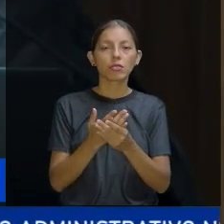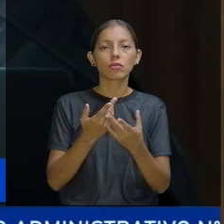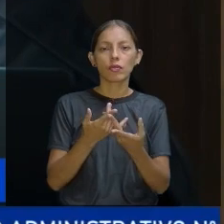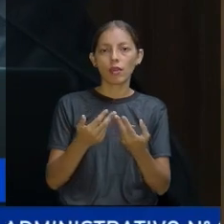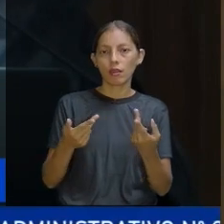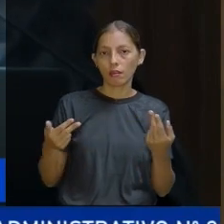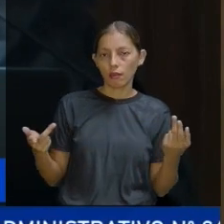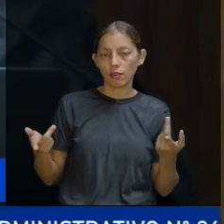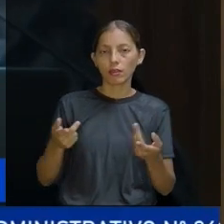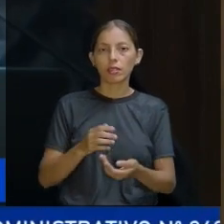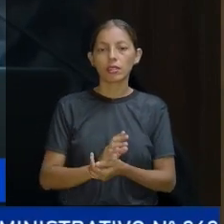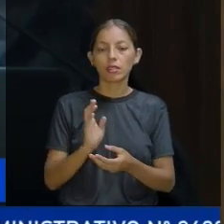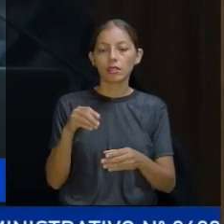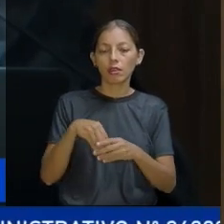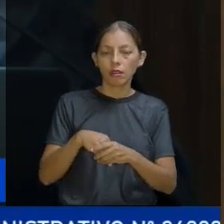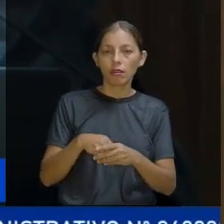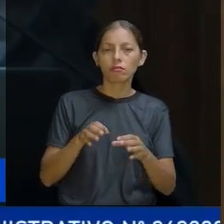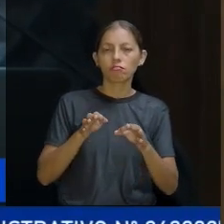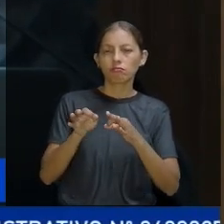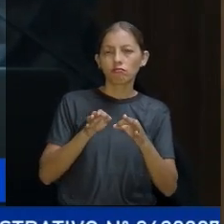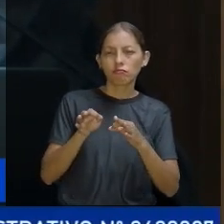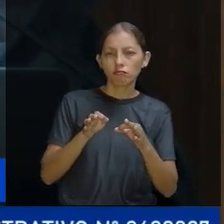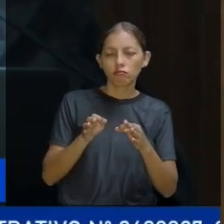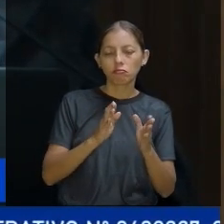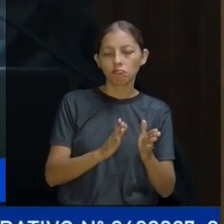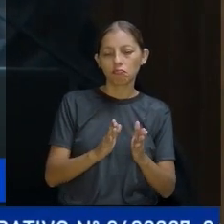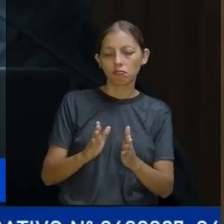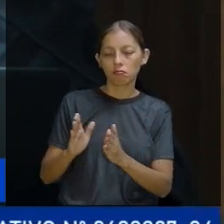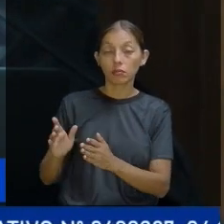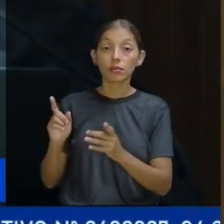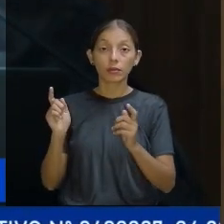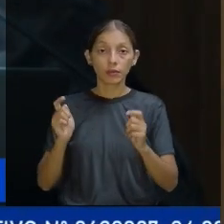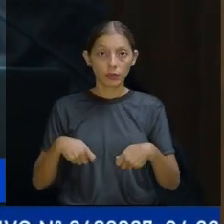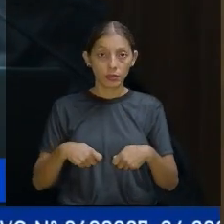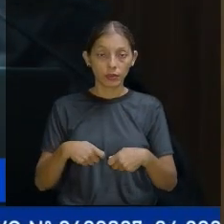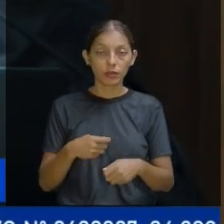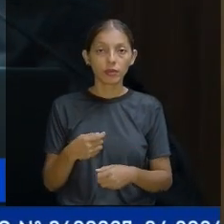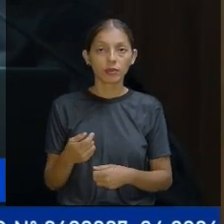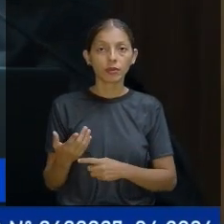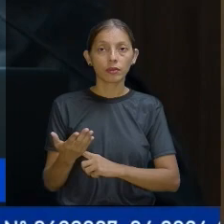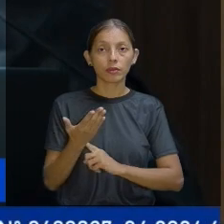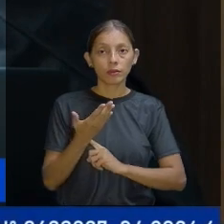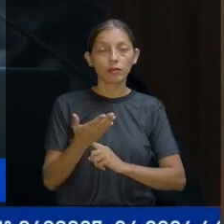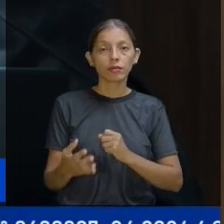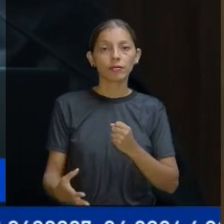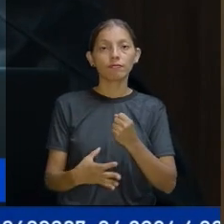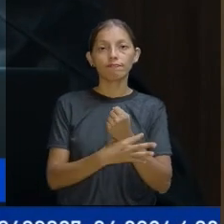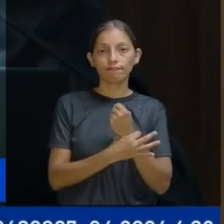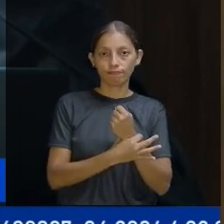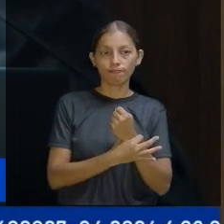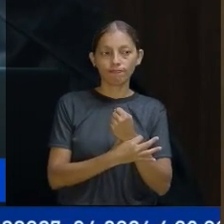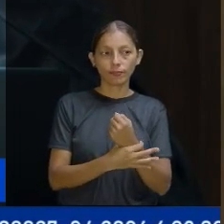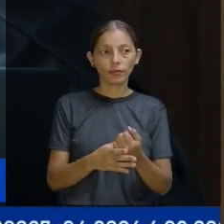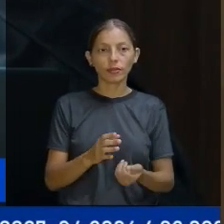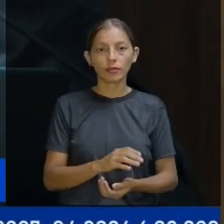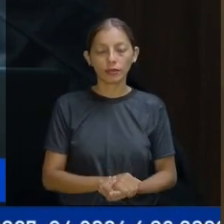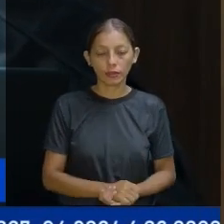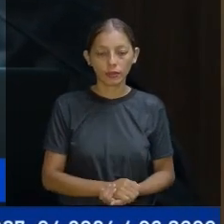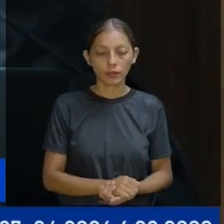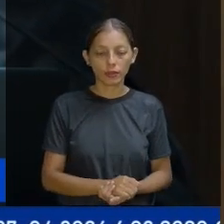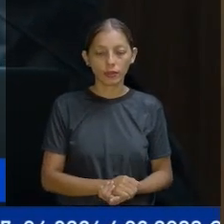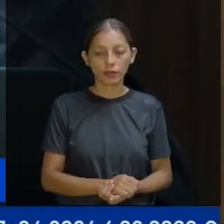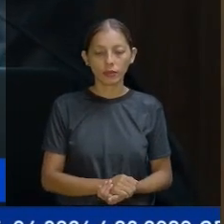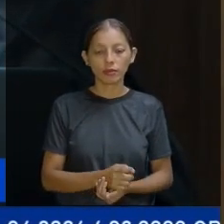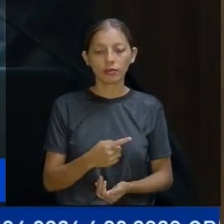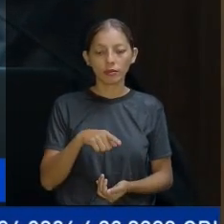de controle interno, de integridade e governança. Isso dá muita segurança para o gestor, e esse